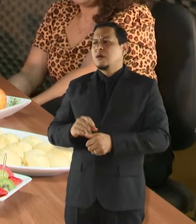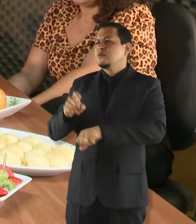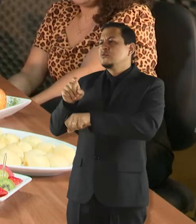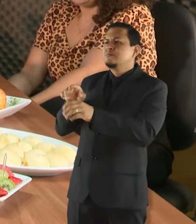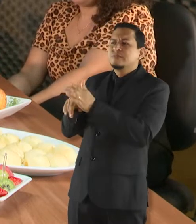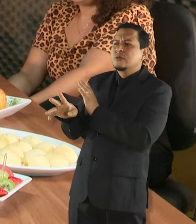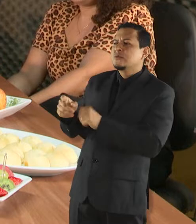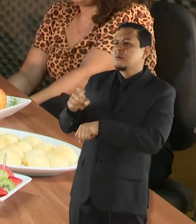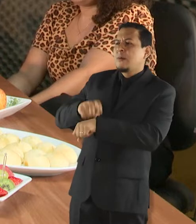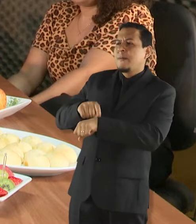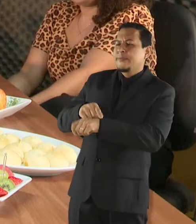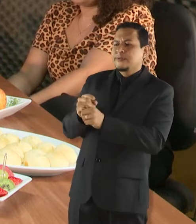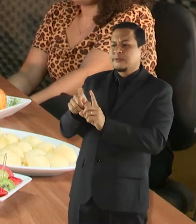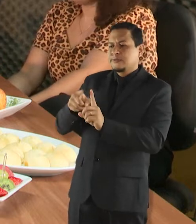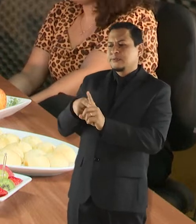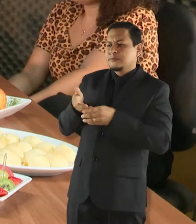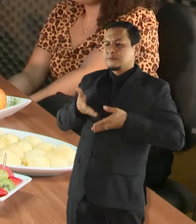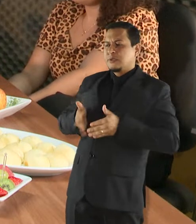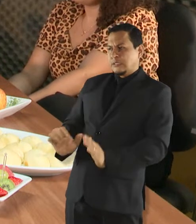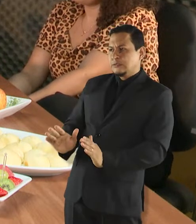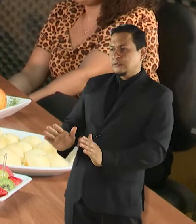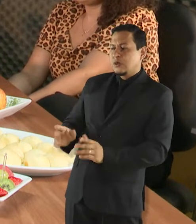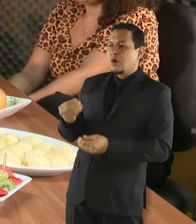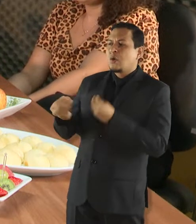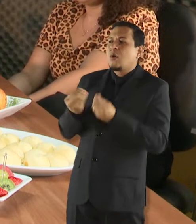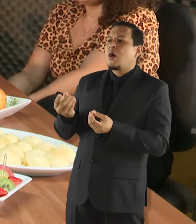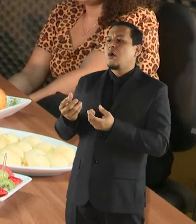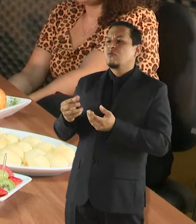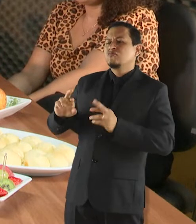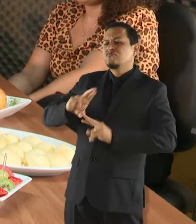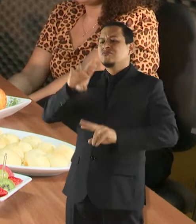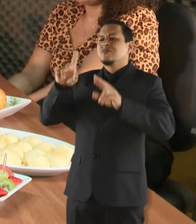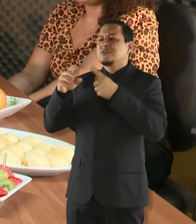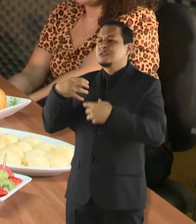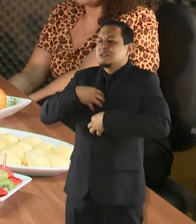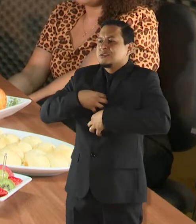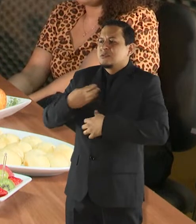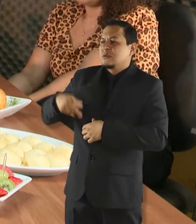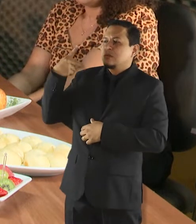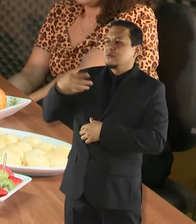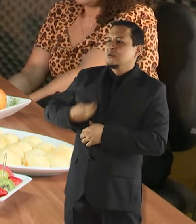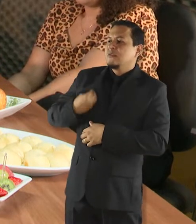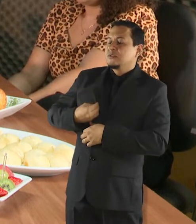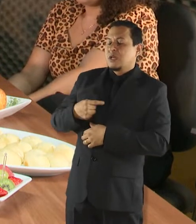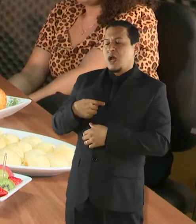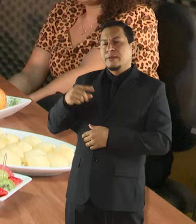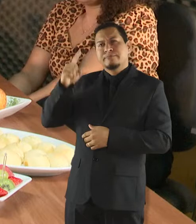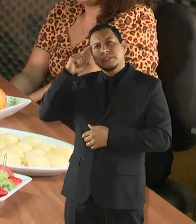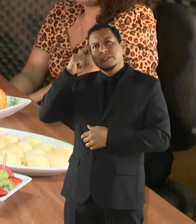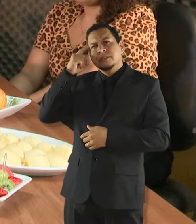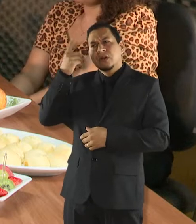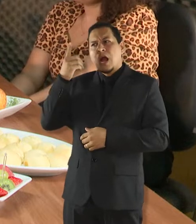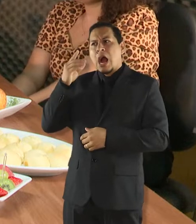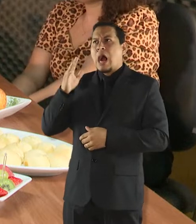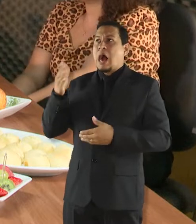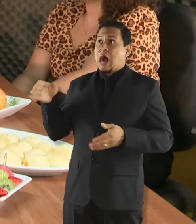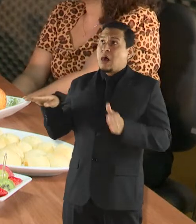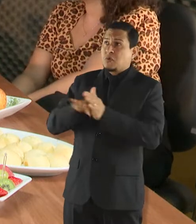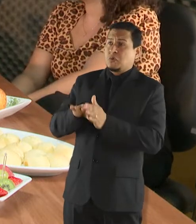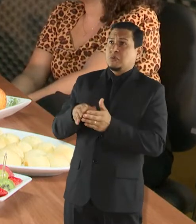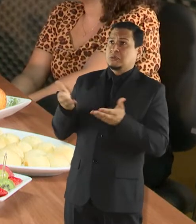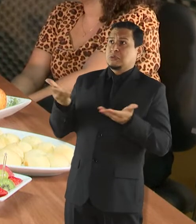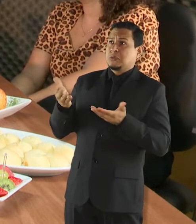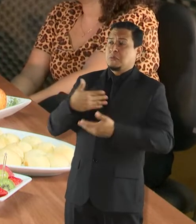nasceu, você sentiu assim alguma diferença na sua vida? Que você pensou que, eu acho que agora, como eu tenho filho, eu